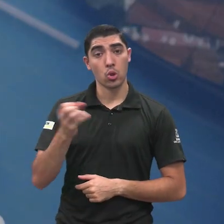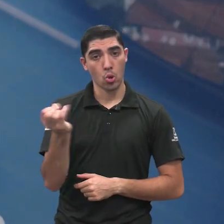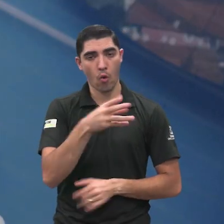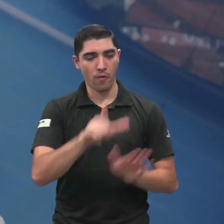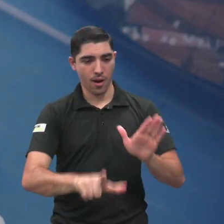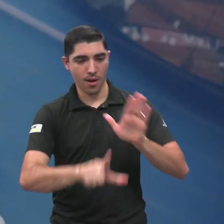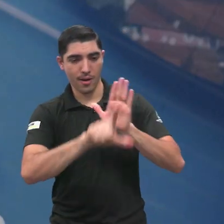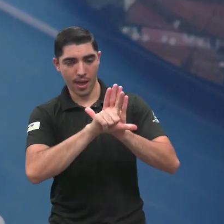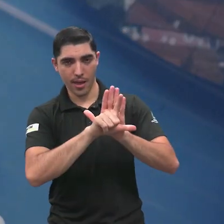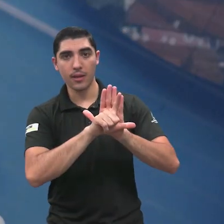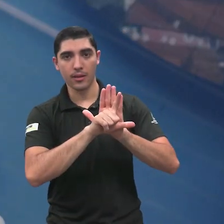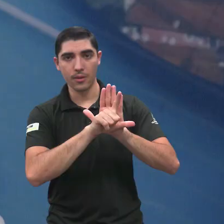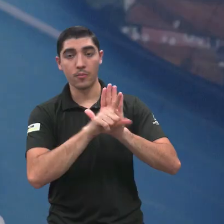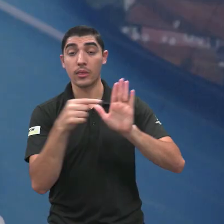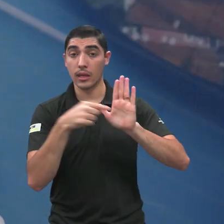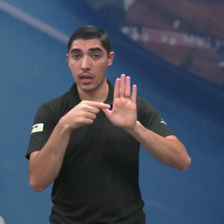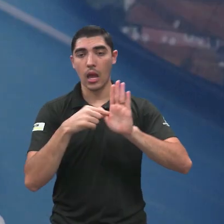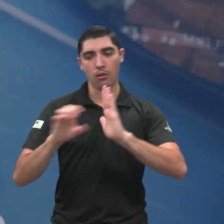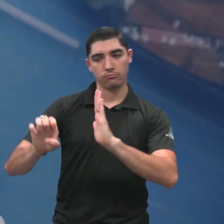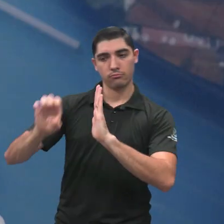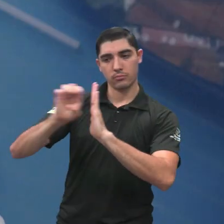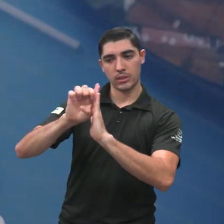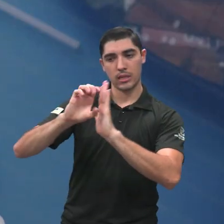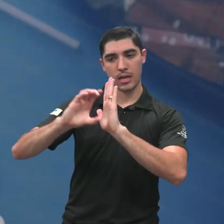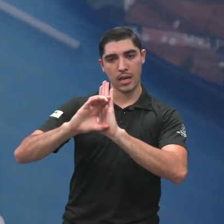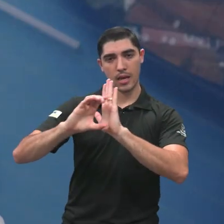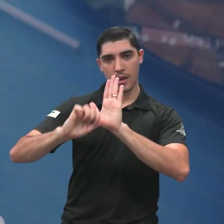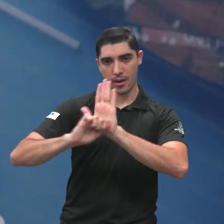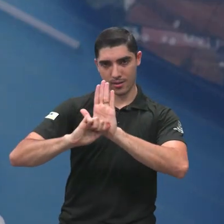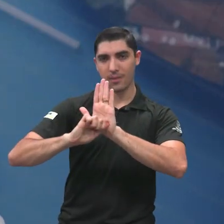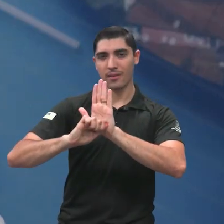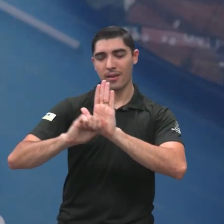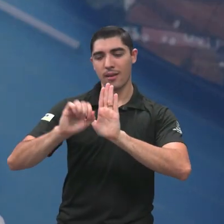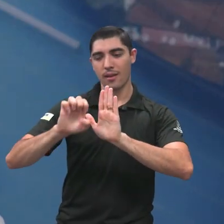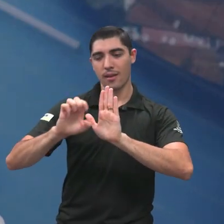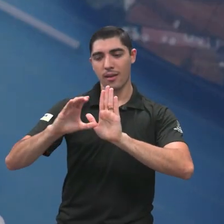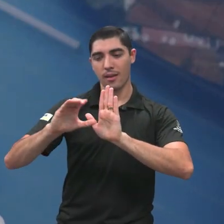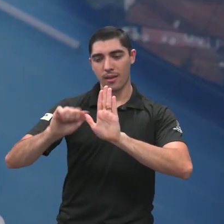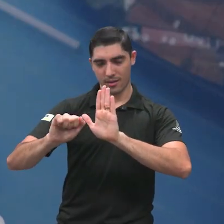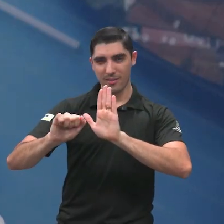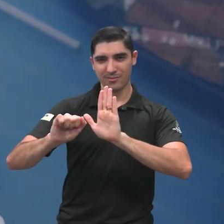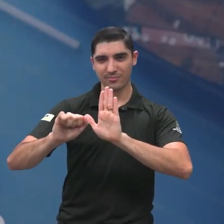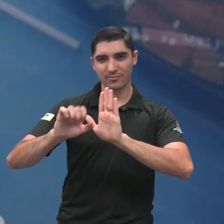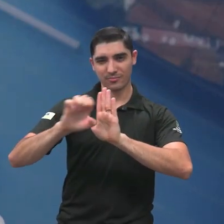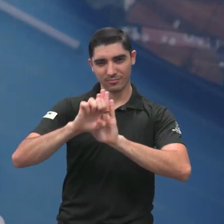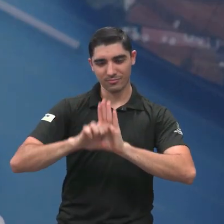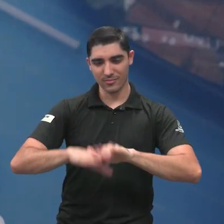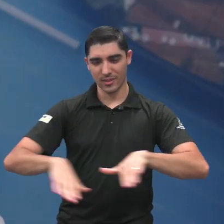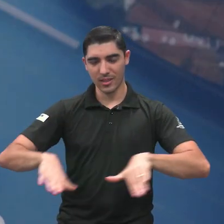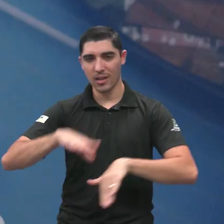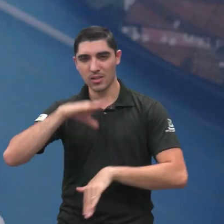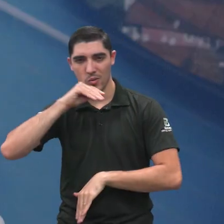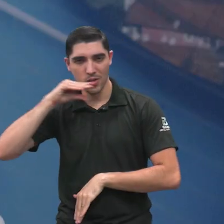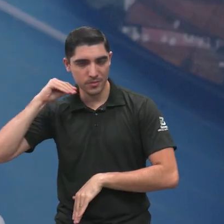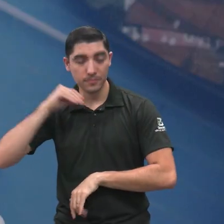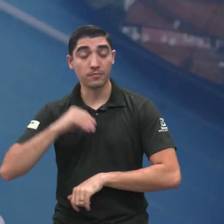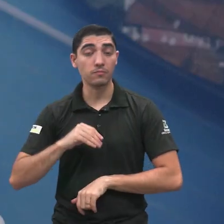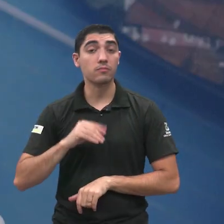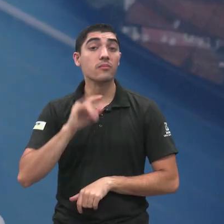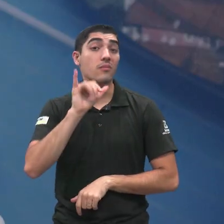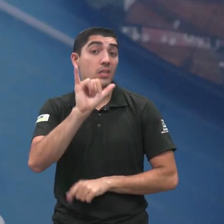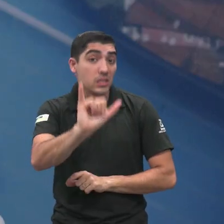uma lei que está prevista pelo ECA, que o pai que não der assim, mas